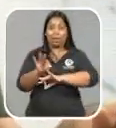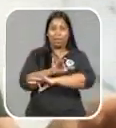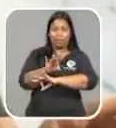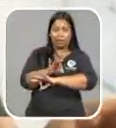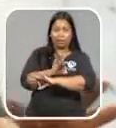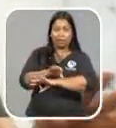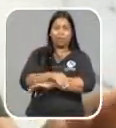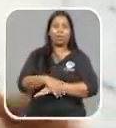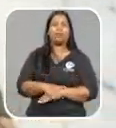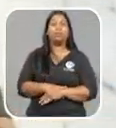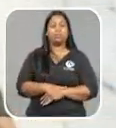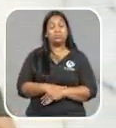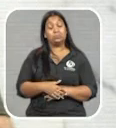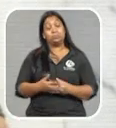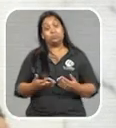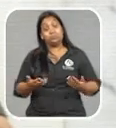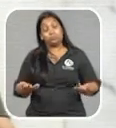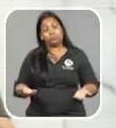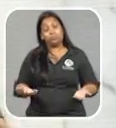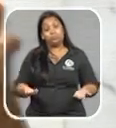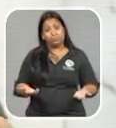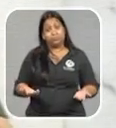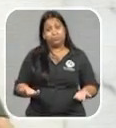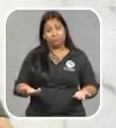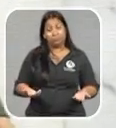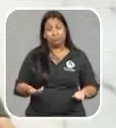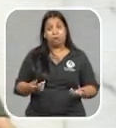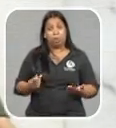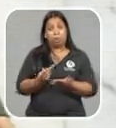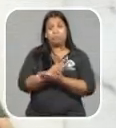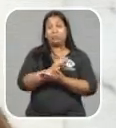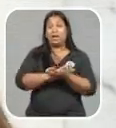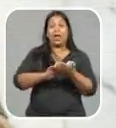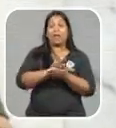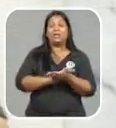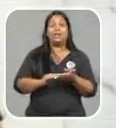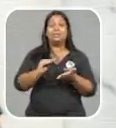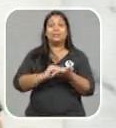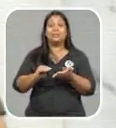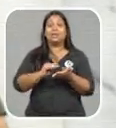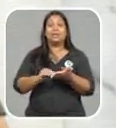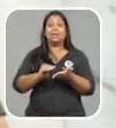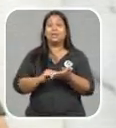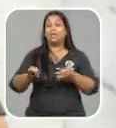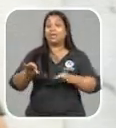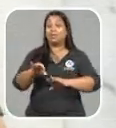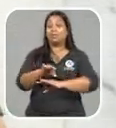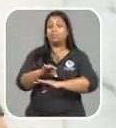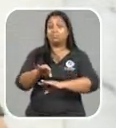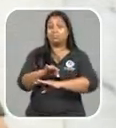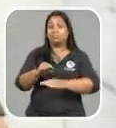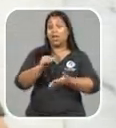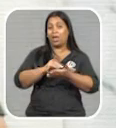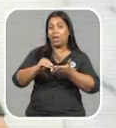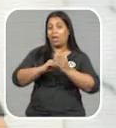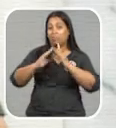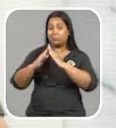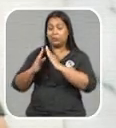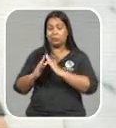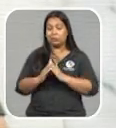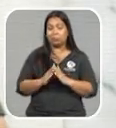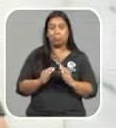enquanto ela foi secretária da habitação, absolutamente nada. E ela não entende nada de